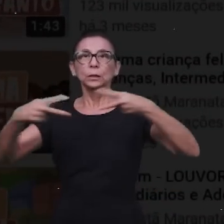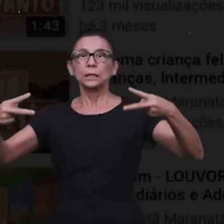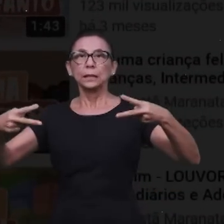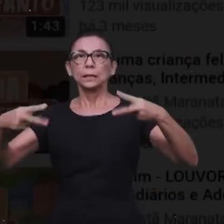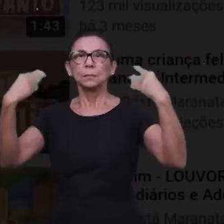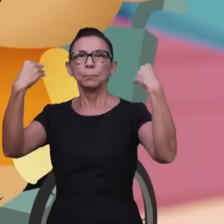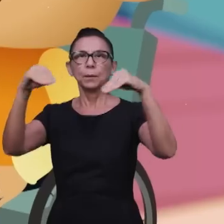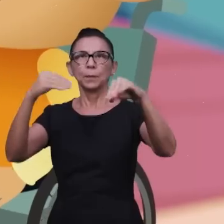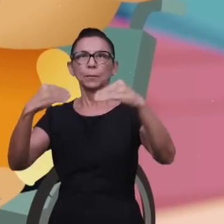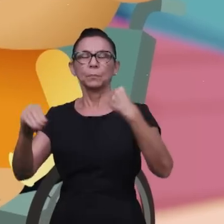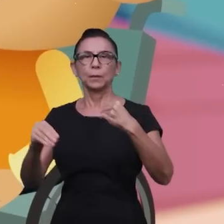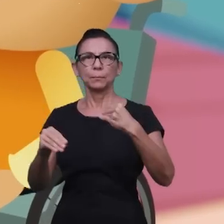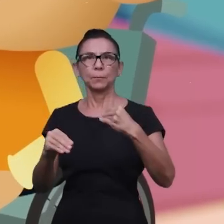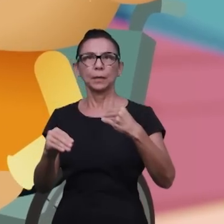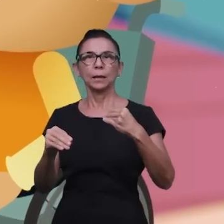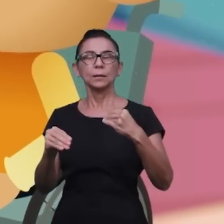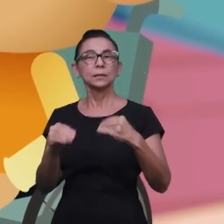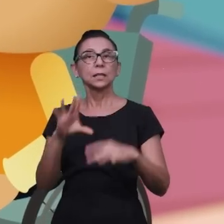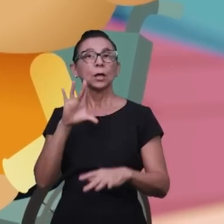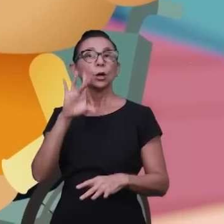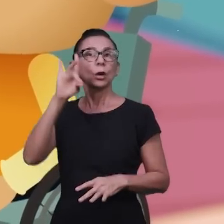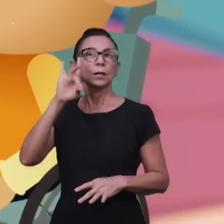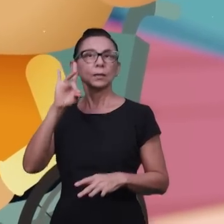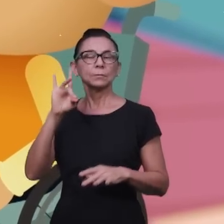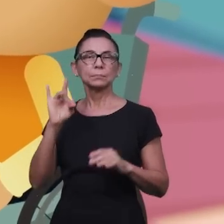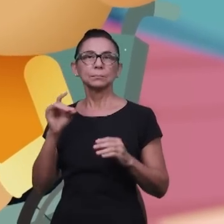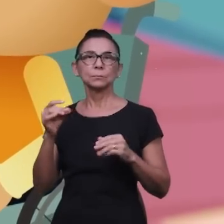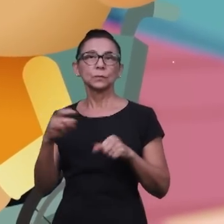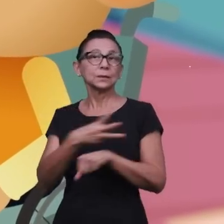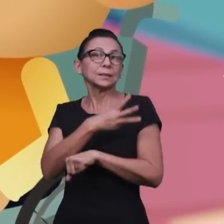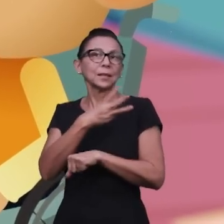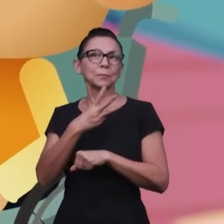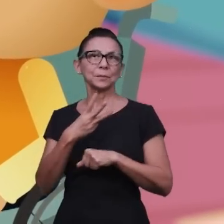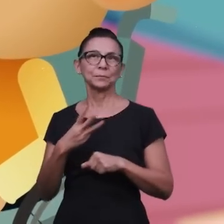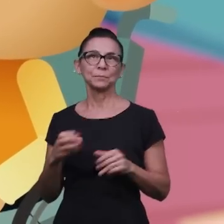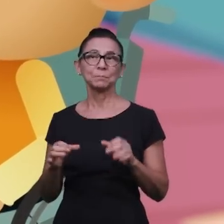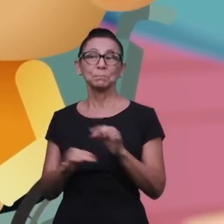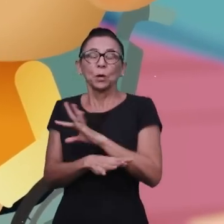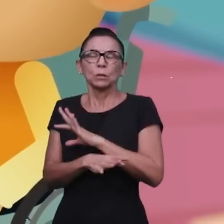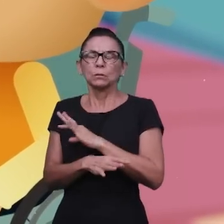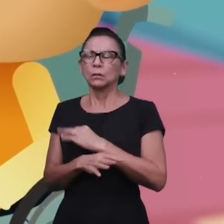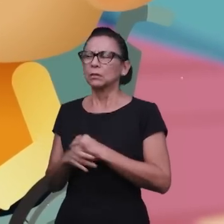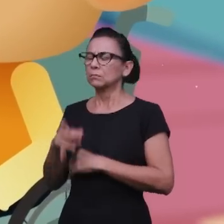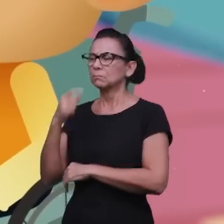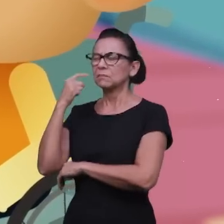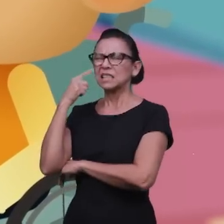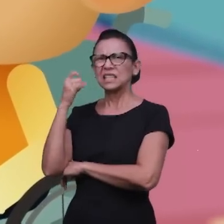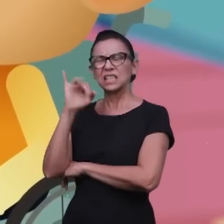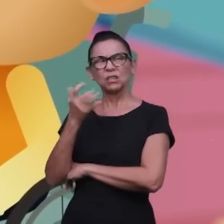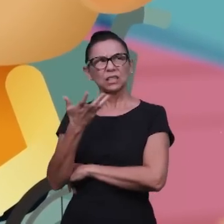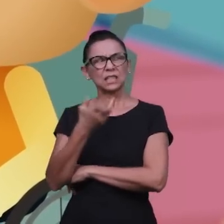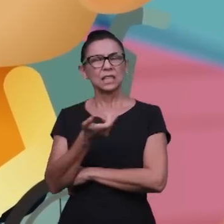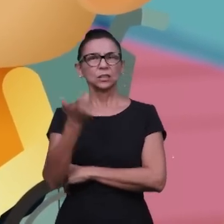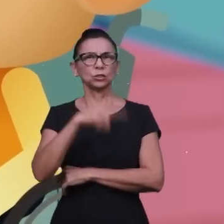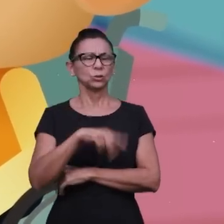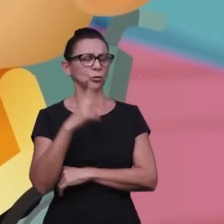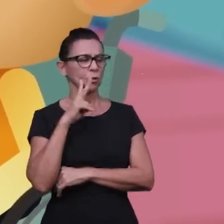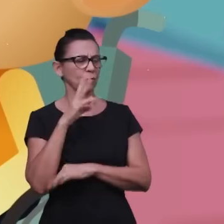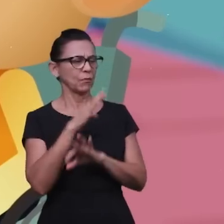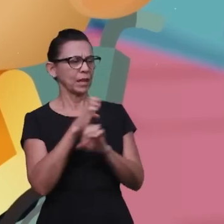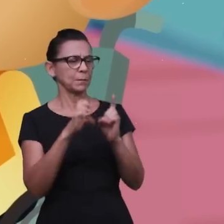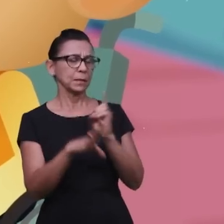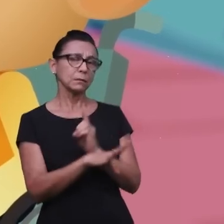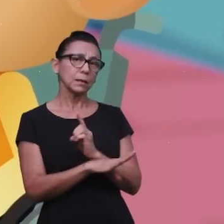e fácil. Mas, Guguinha, se eu quiser rever uma aula das crianças ou ainda ajudar meu vovô a assistir a EBD